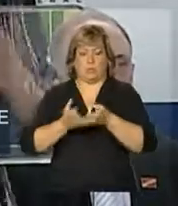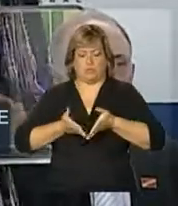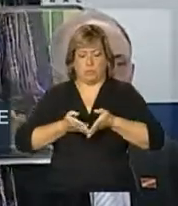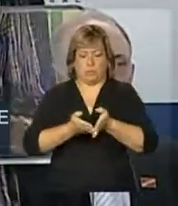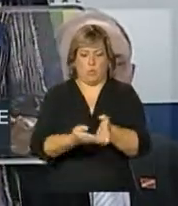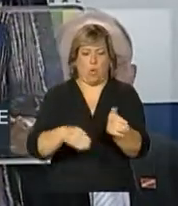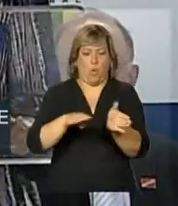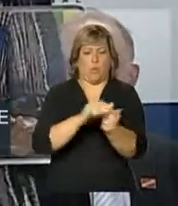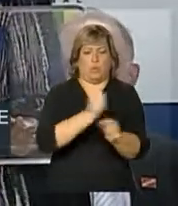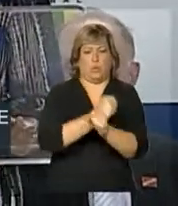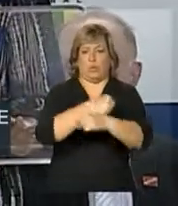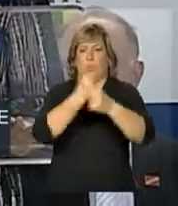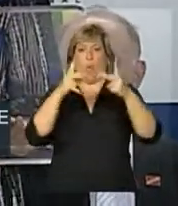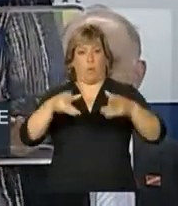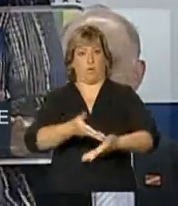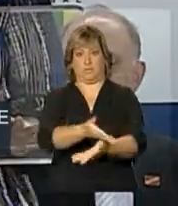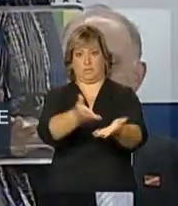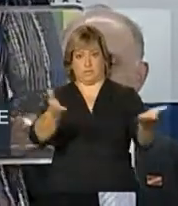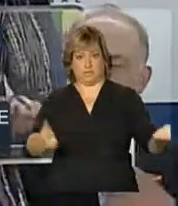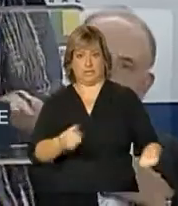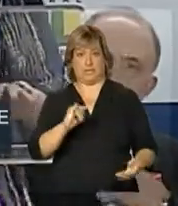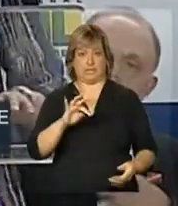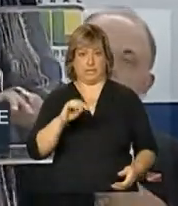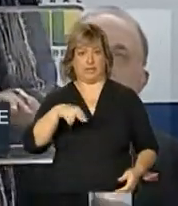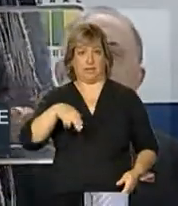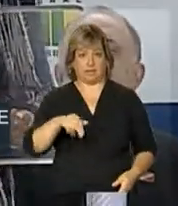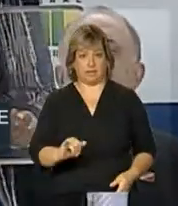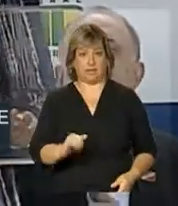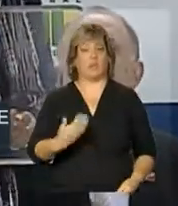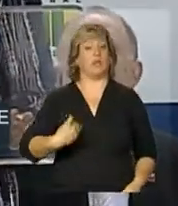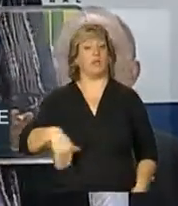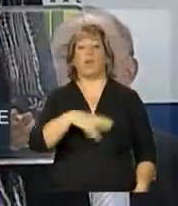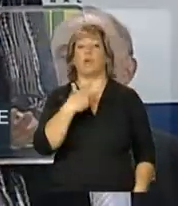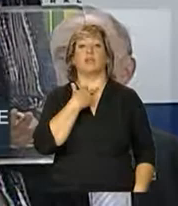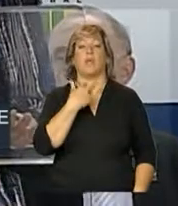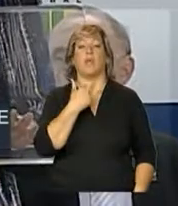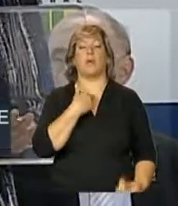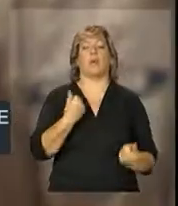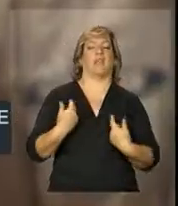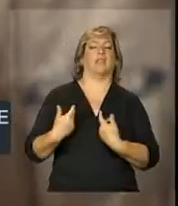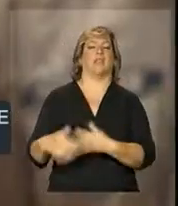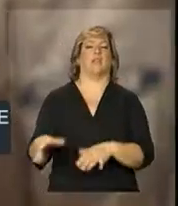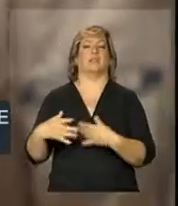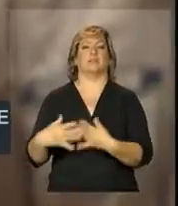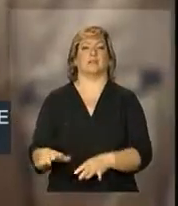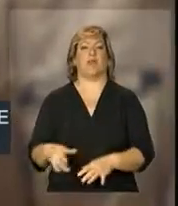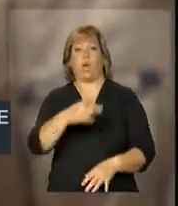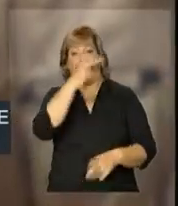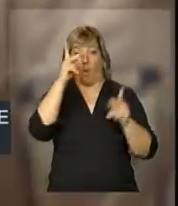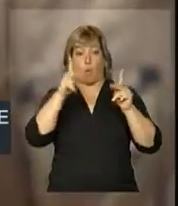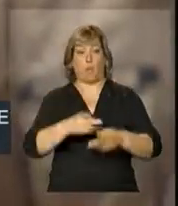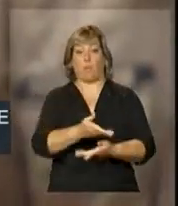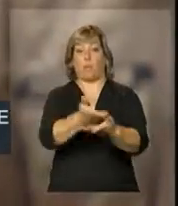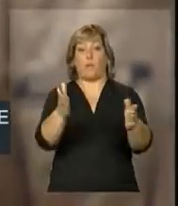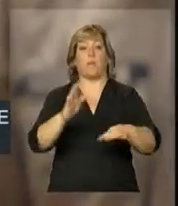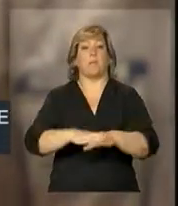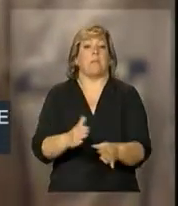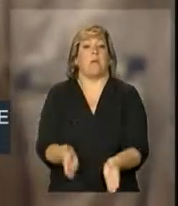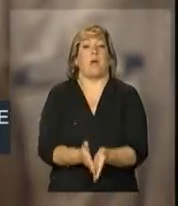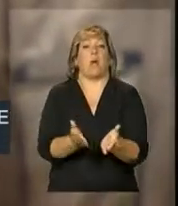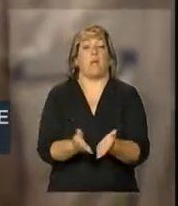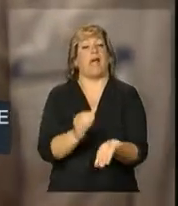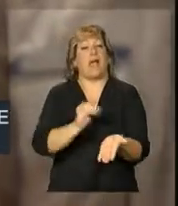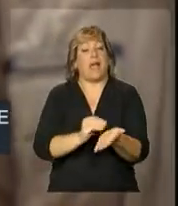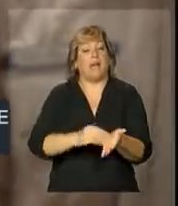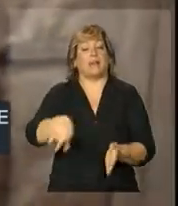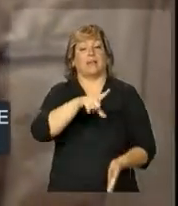portuária dessa magnitude aqui do Porto de Itaqui, nós não podemos descuidar da nossa população mais pobre, que ainda